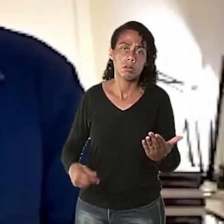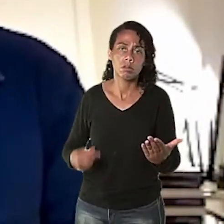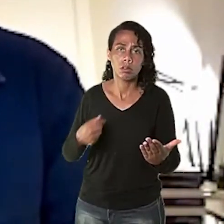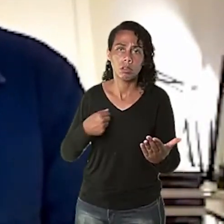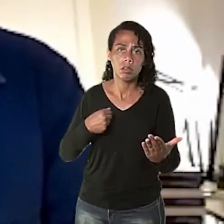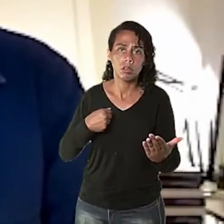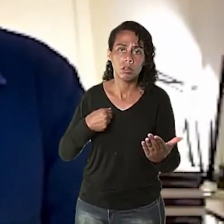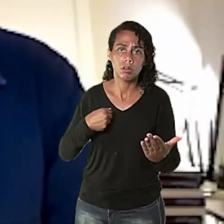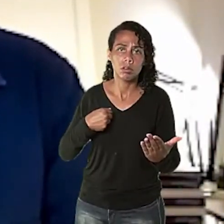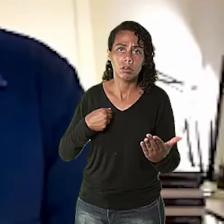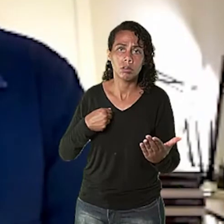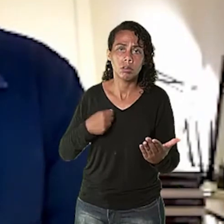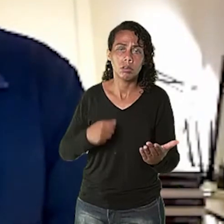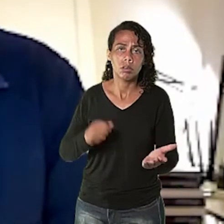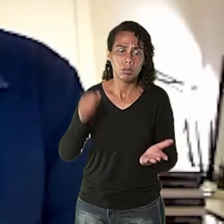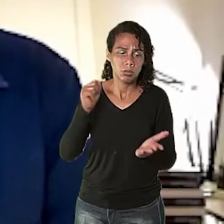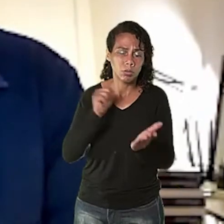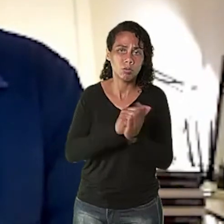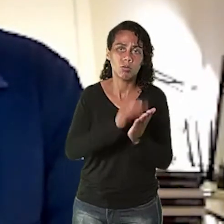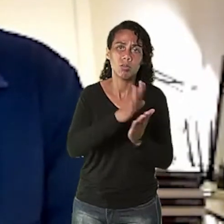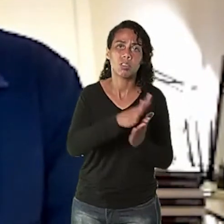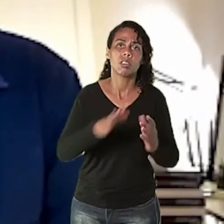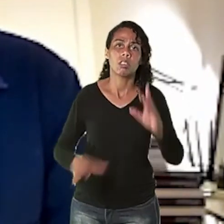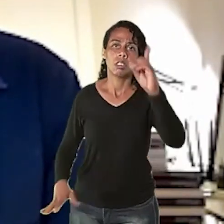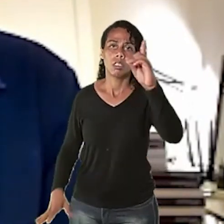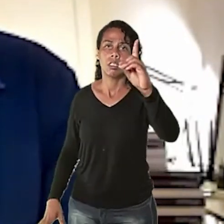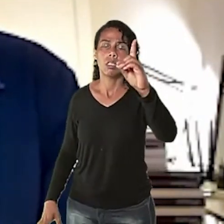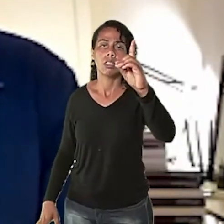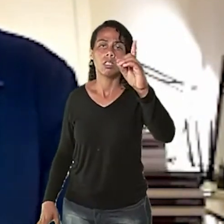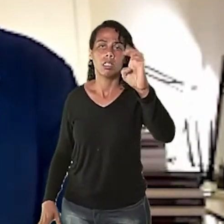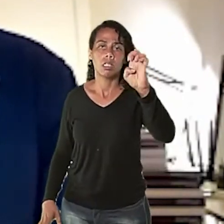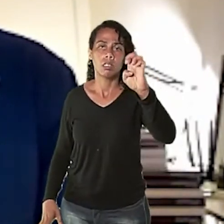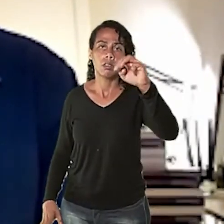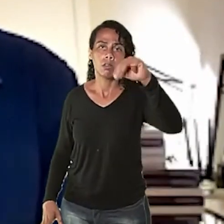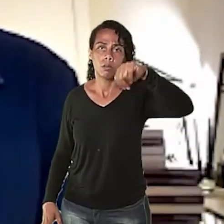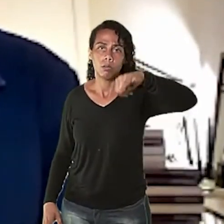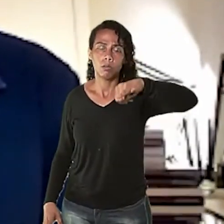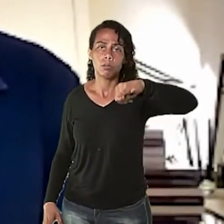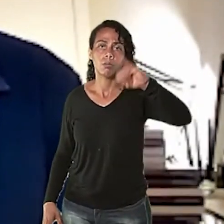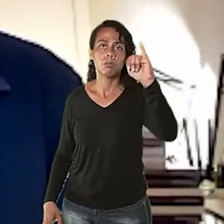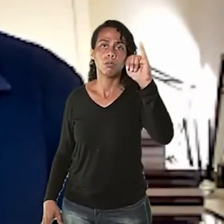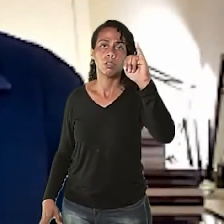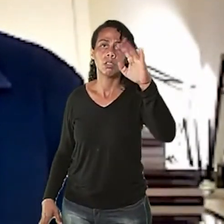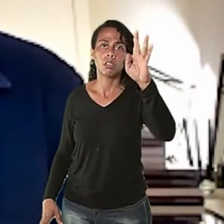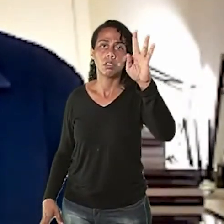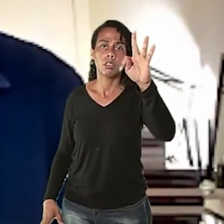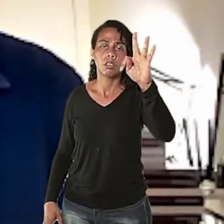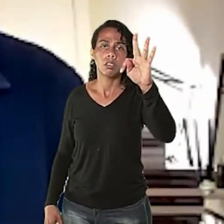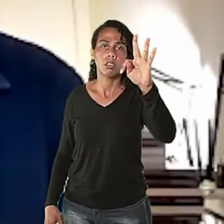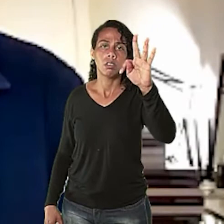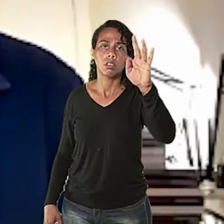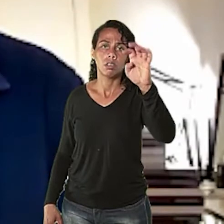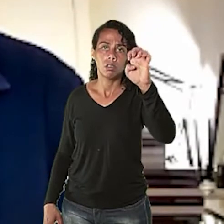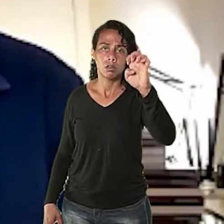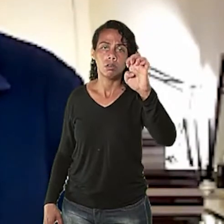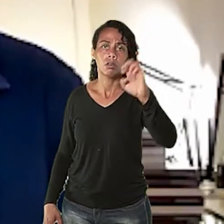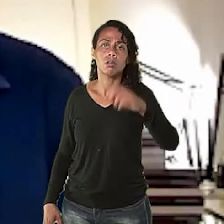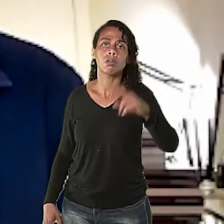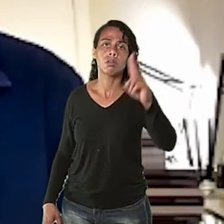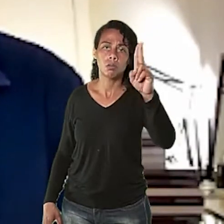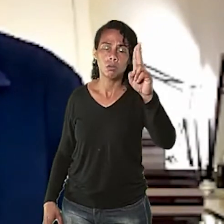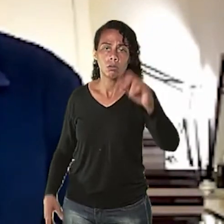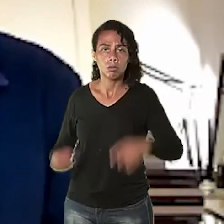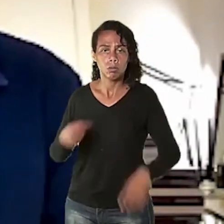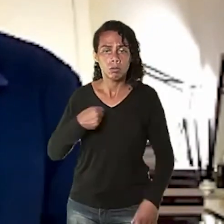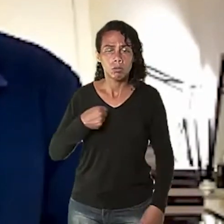pedido e eu recebi essa informação de 3 fontes dentro da Deutsche Welle. Eu estou processando a Deutsche Welle na Alemanha, com o apoio da Media Defense, que é